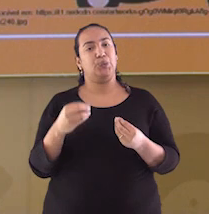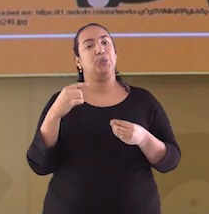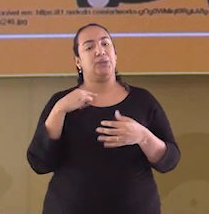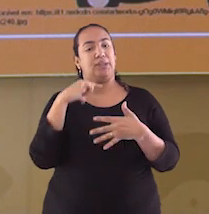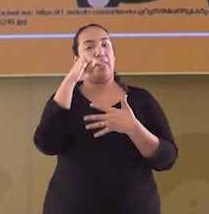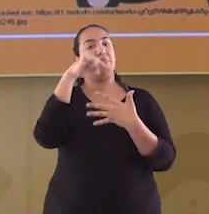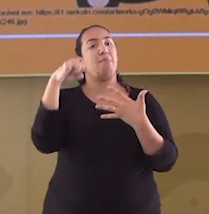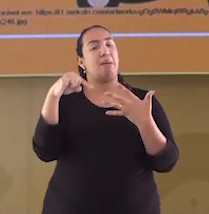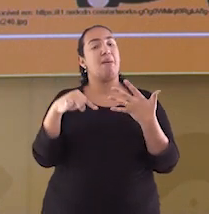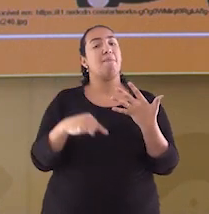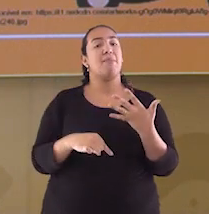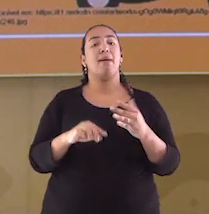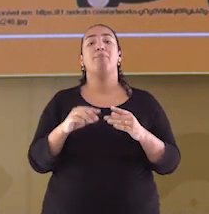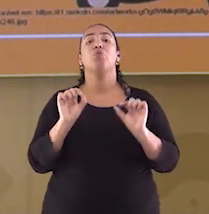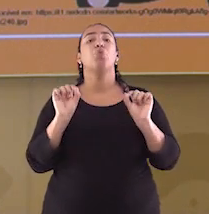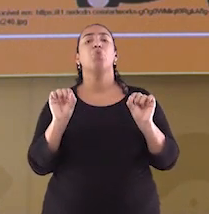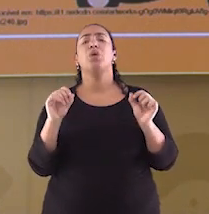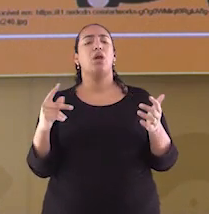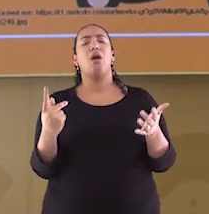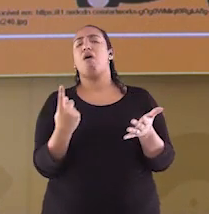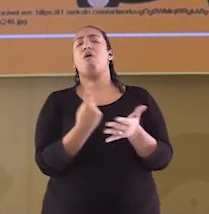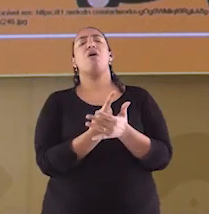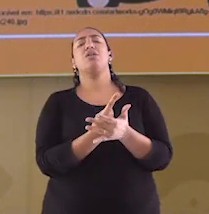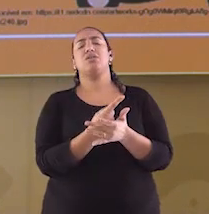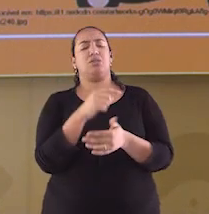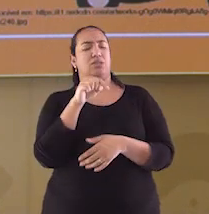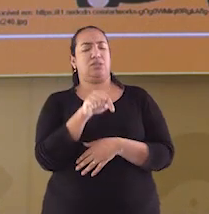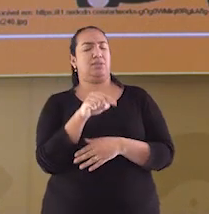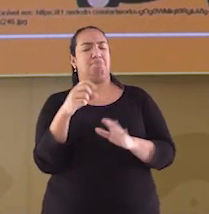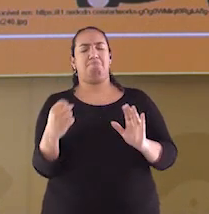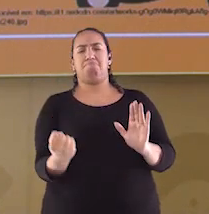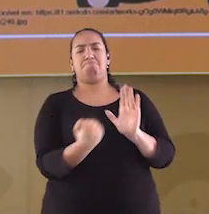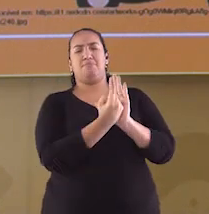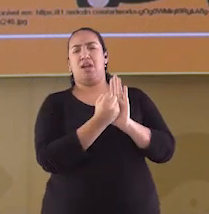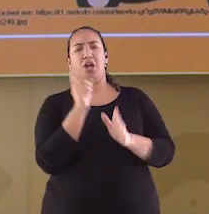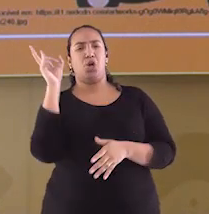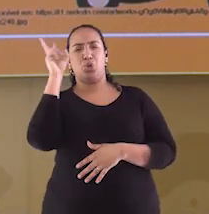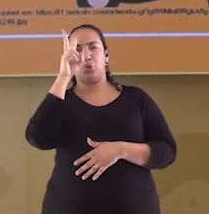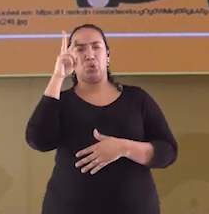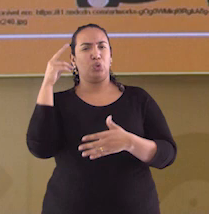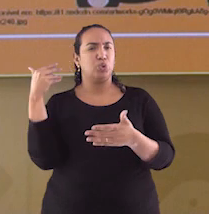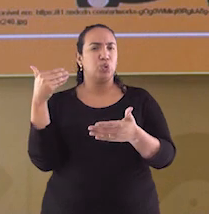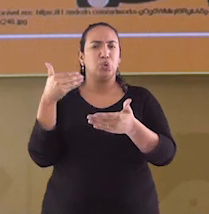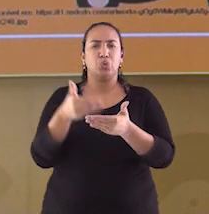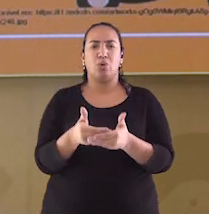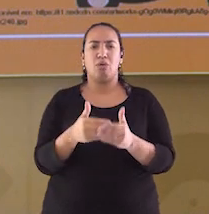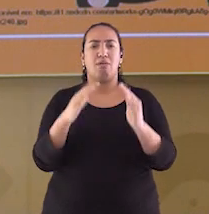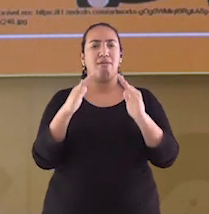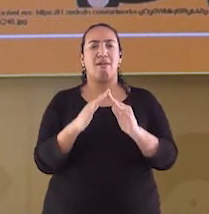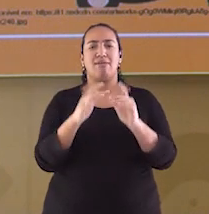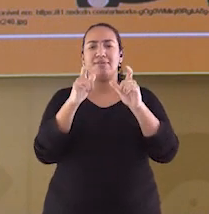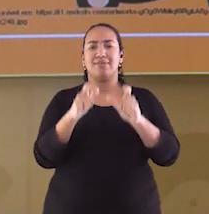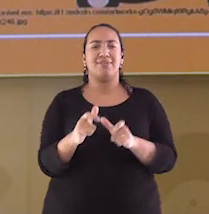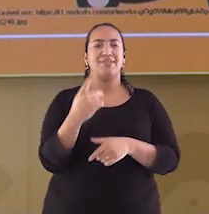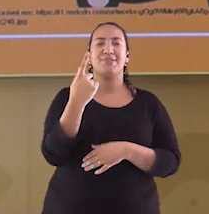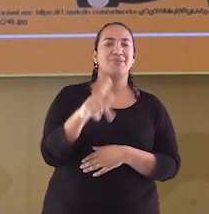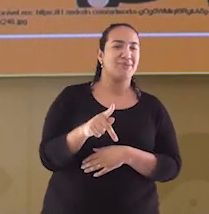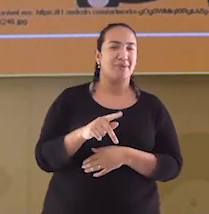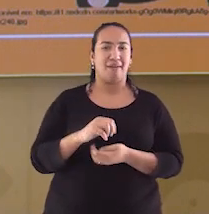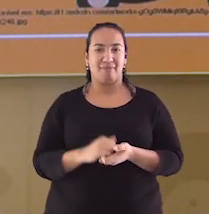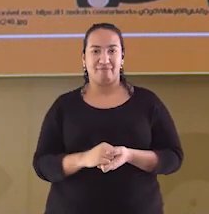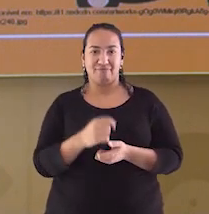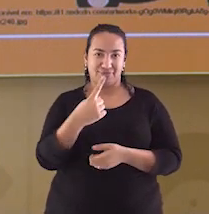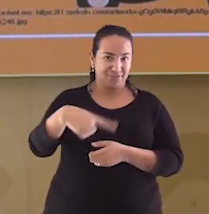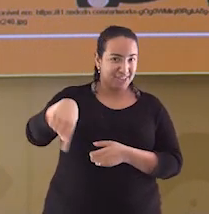né? Quais foram os acontecimentos que se tornaram marcos históricos aí onde você mora?